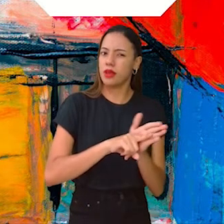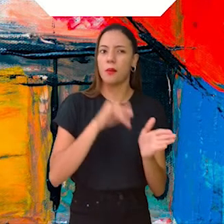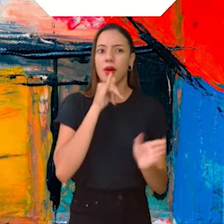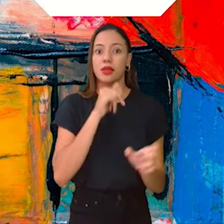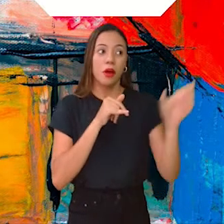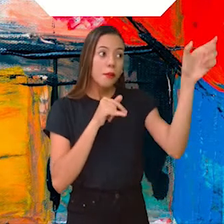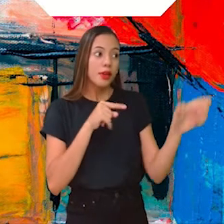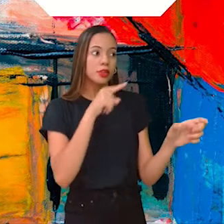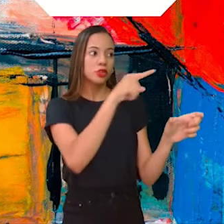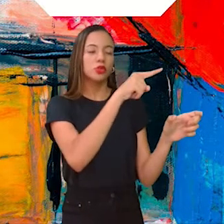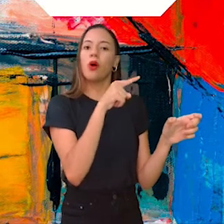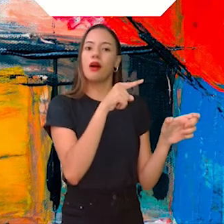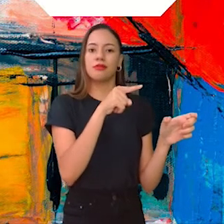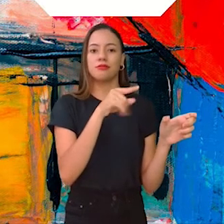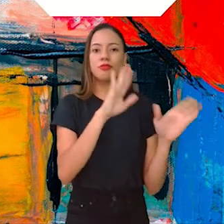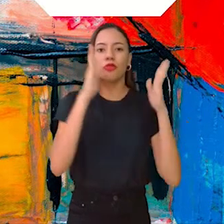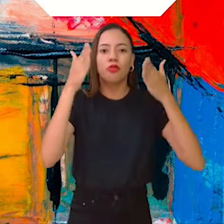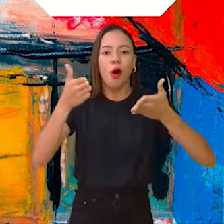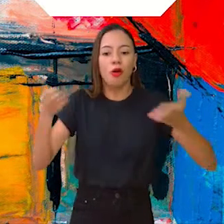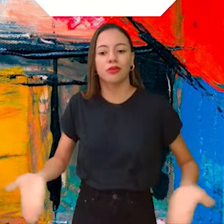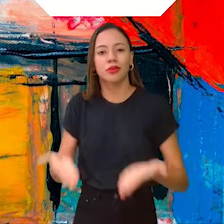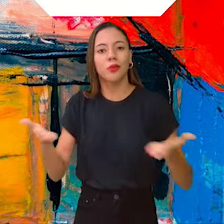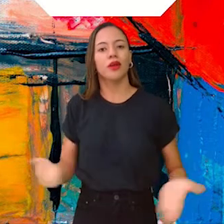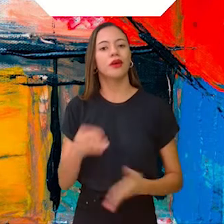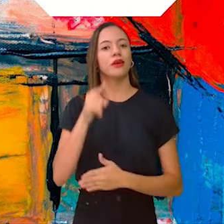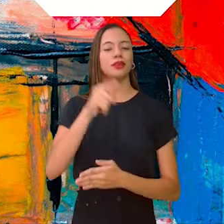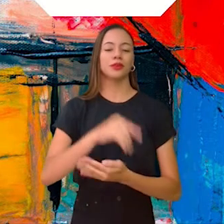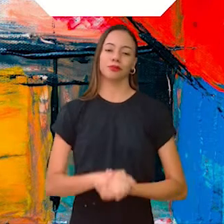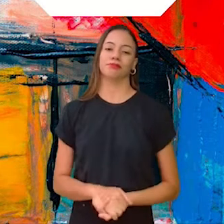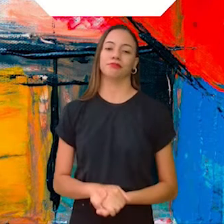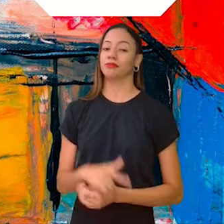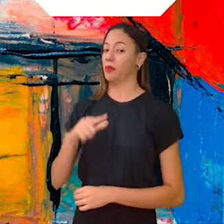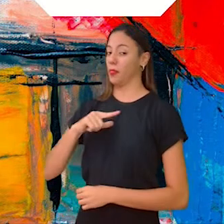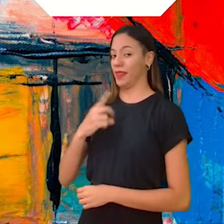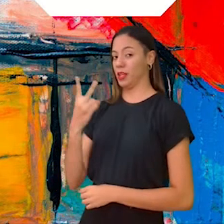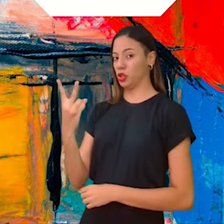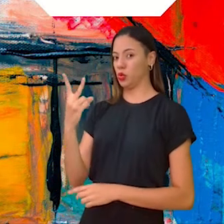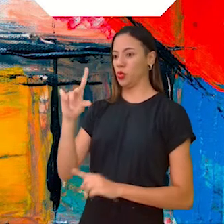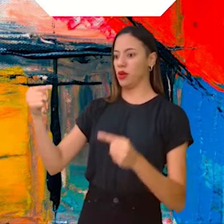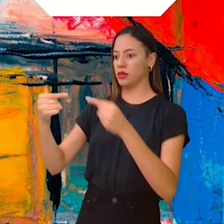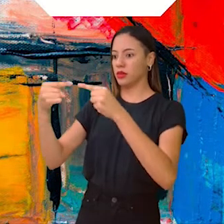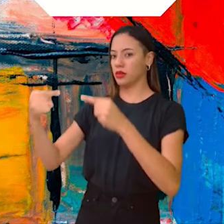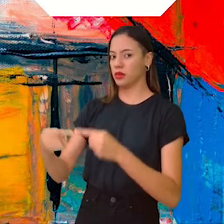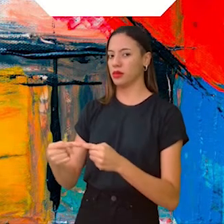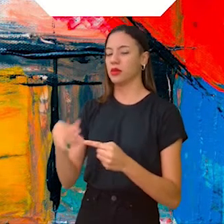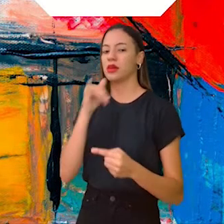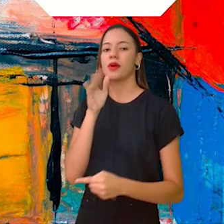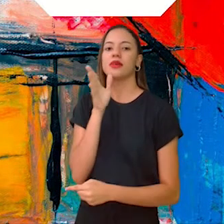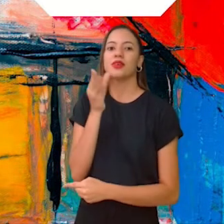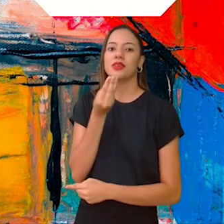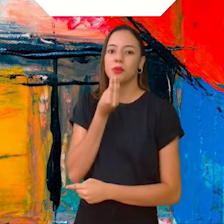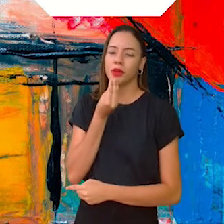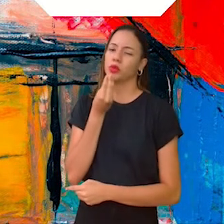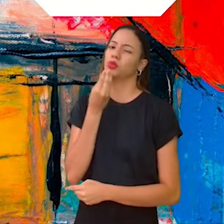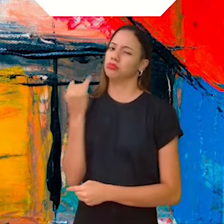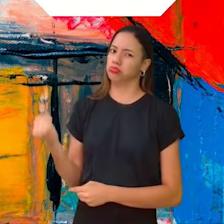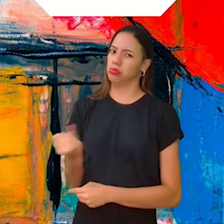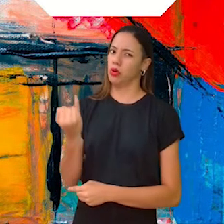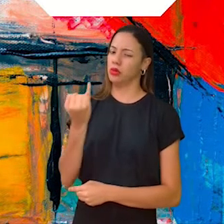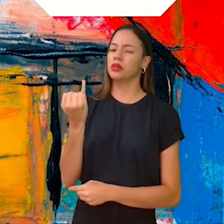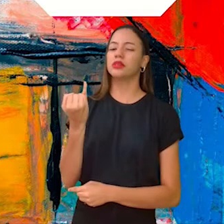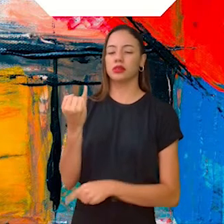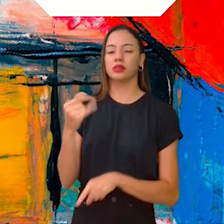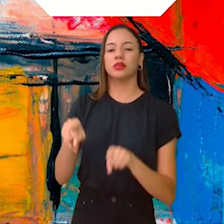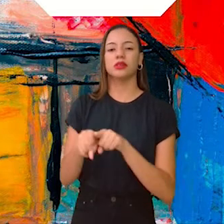vai estar lá para estar te estimulando. Então, ó, tem aqui, ó, duas que vão casar muito bem, que é conhecimento nunca é demais e